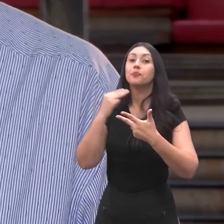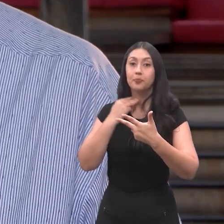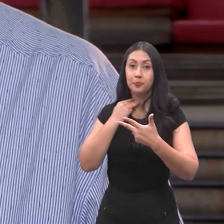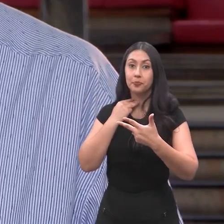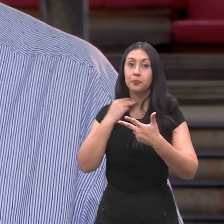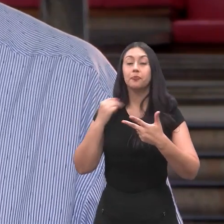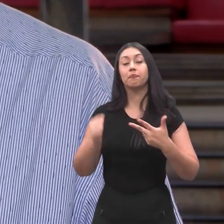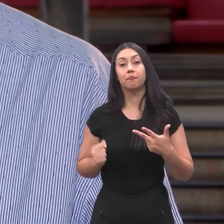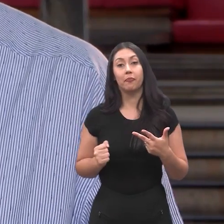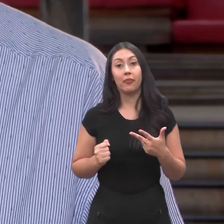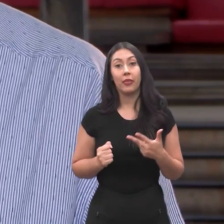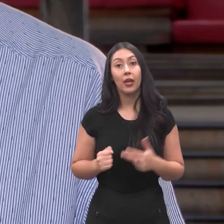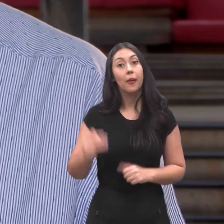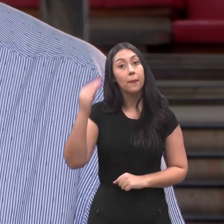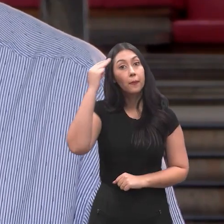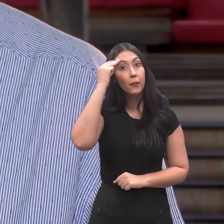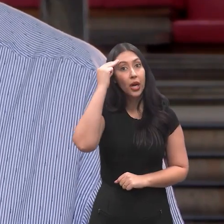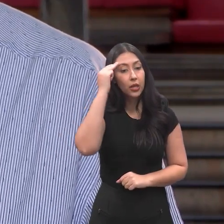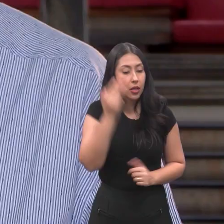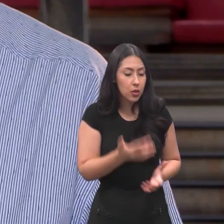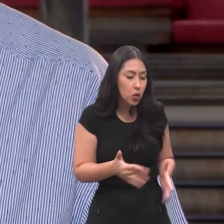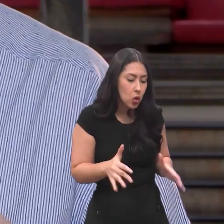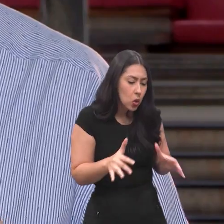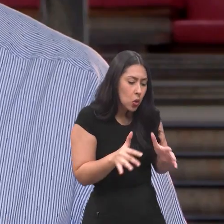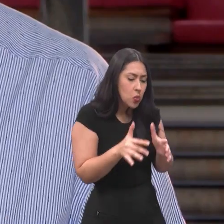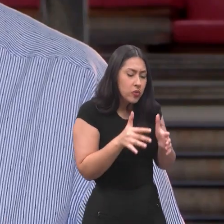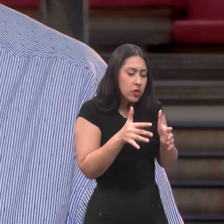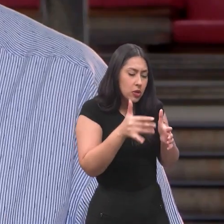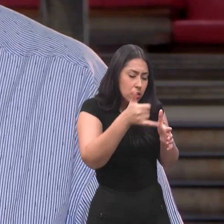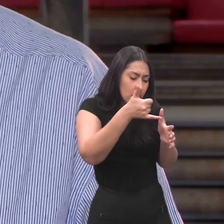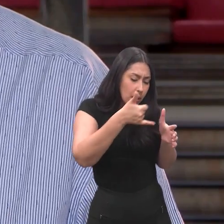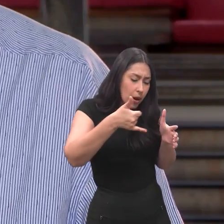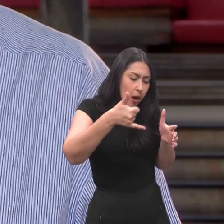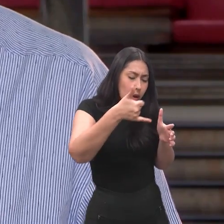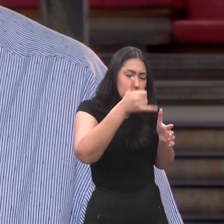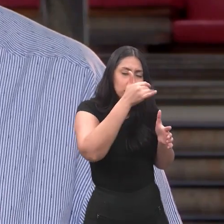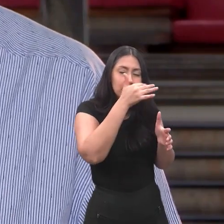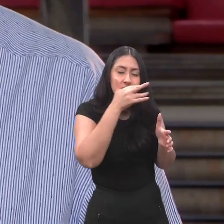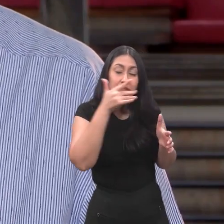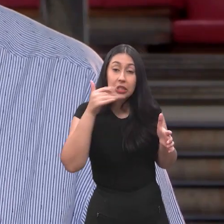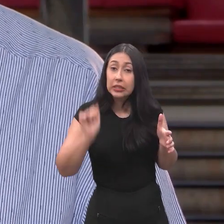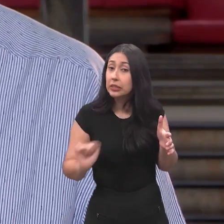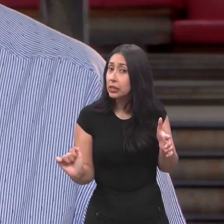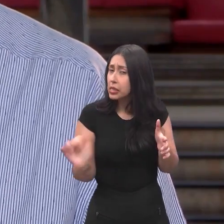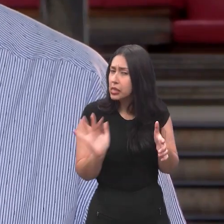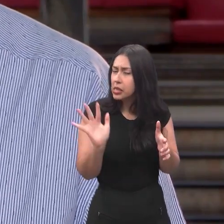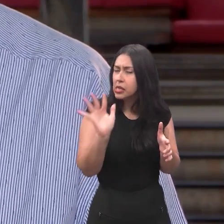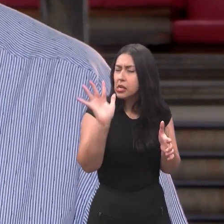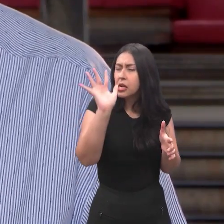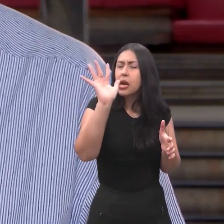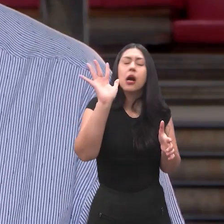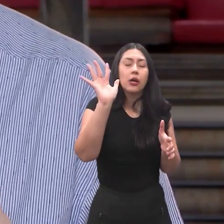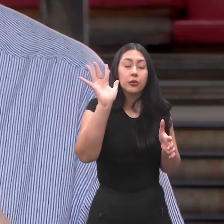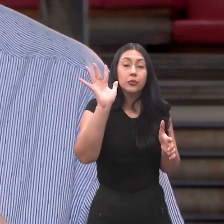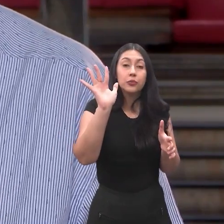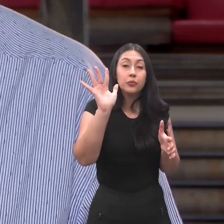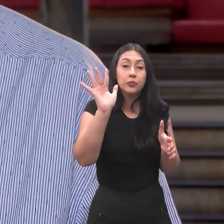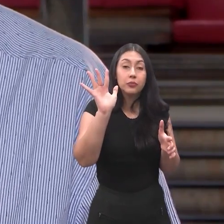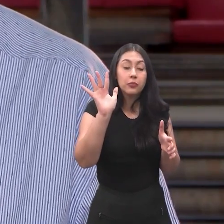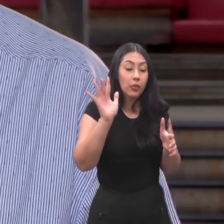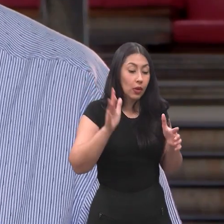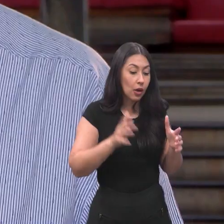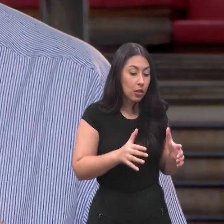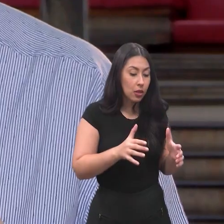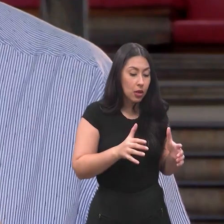aí Maria pega um vidro de perfume, naquela época um caríssimo, né? Nardo, de